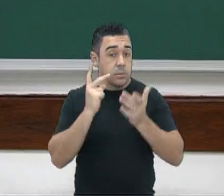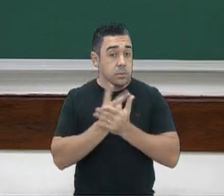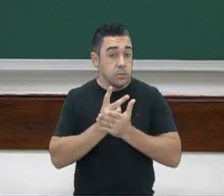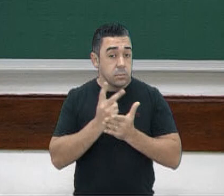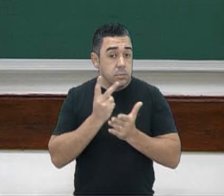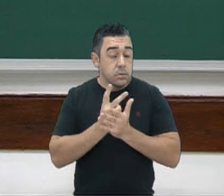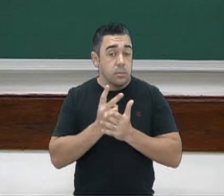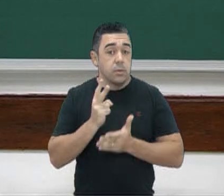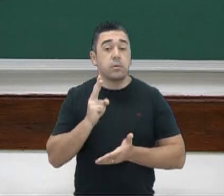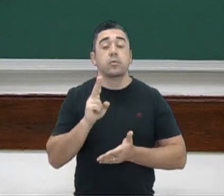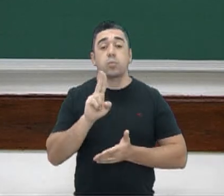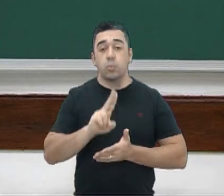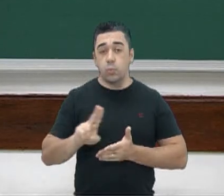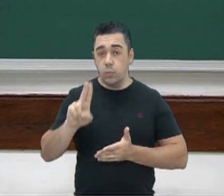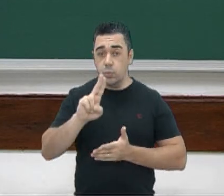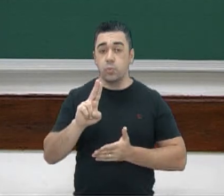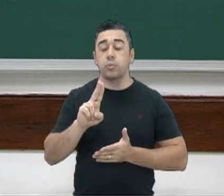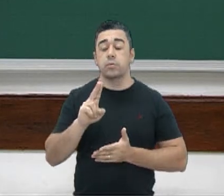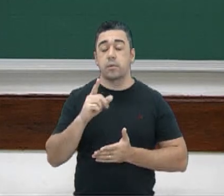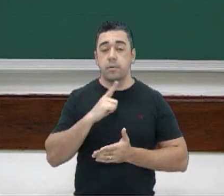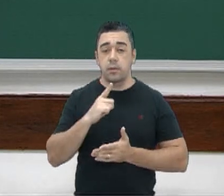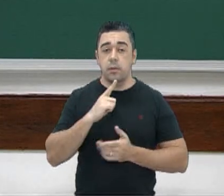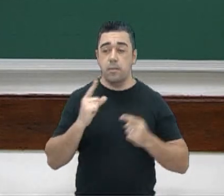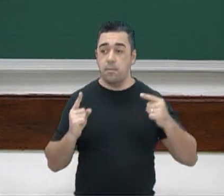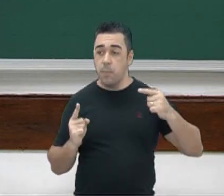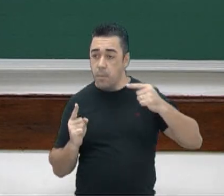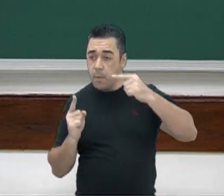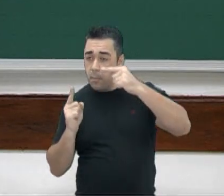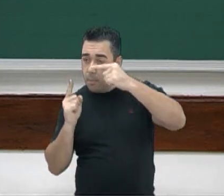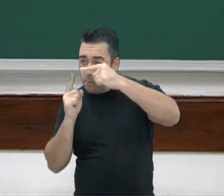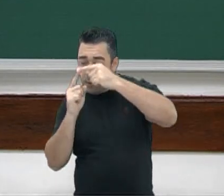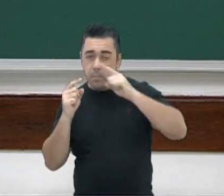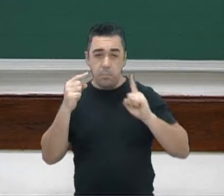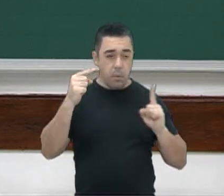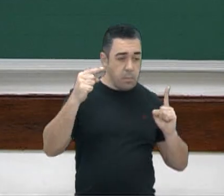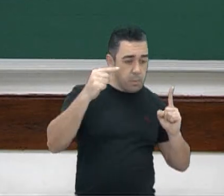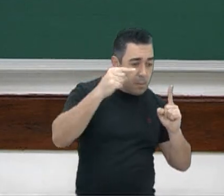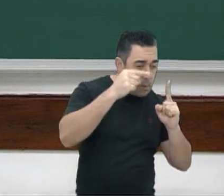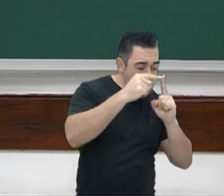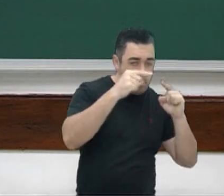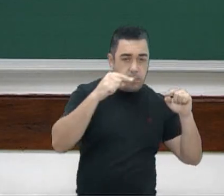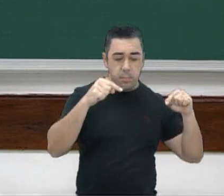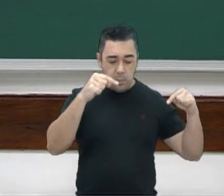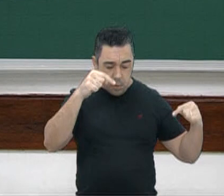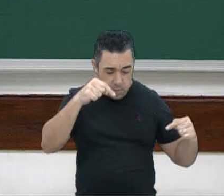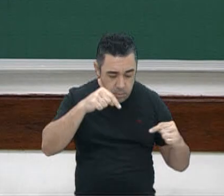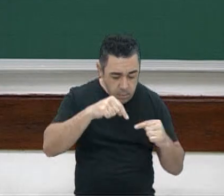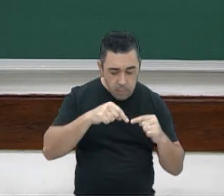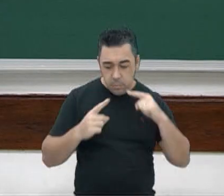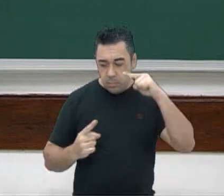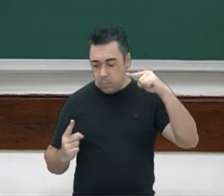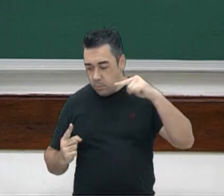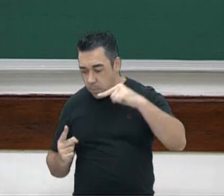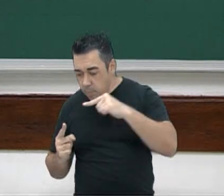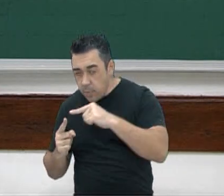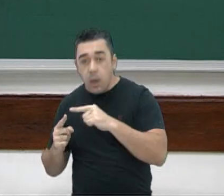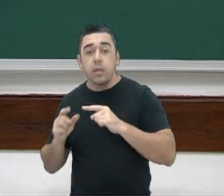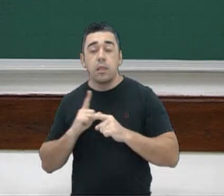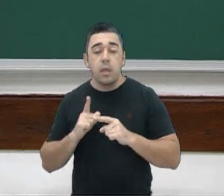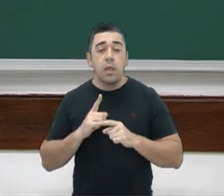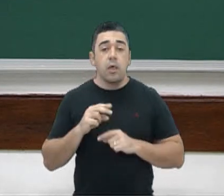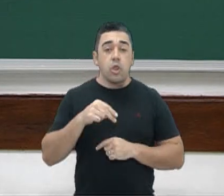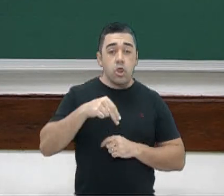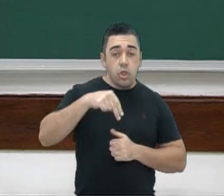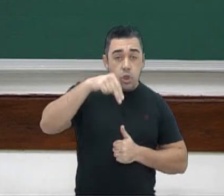nós estamos utilizando coordenadas geográficas, é importante identificarmos norte, sul, leste e oeste. E para isso,